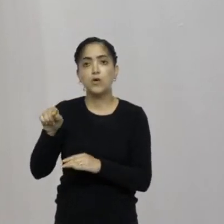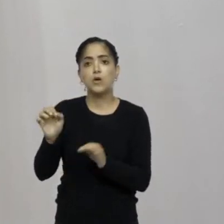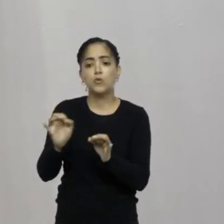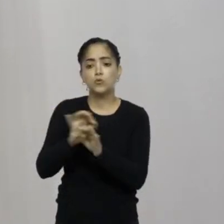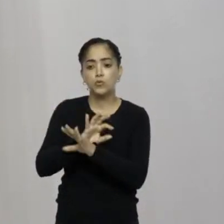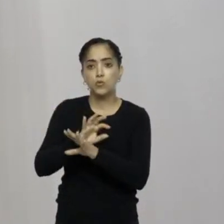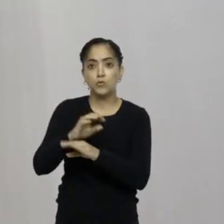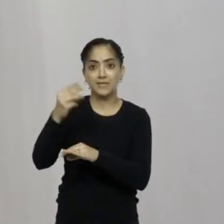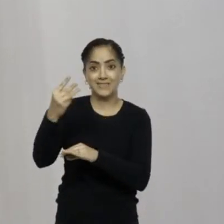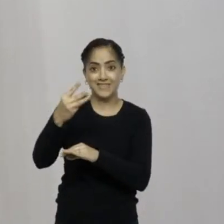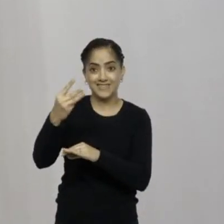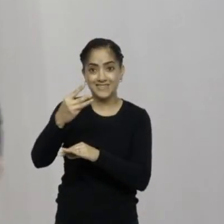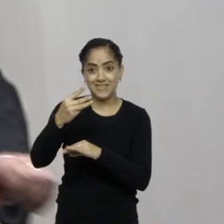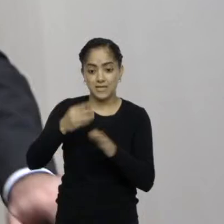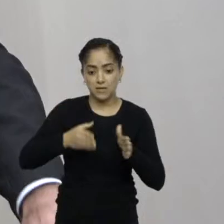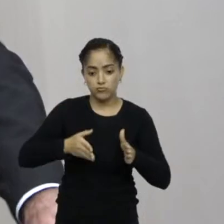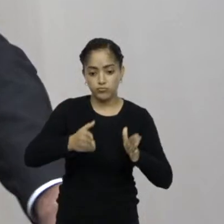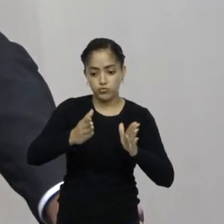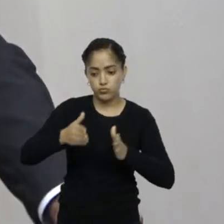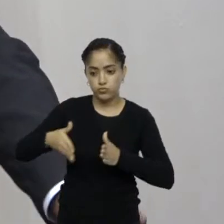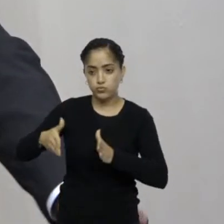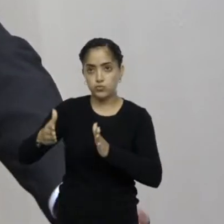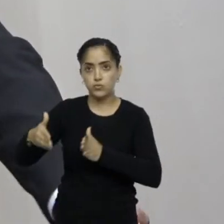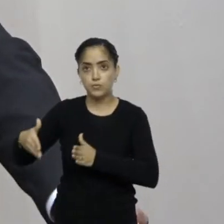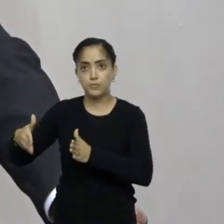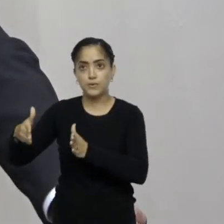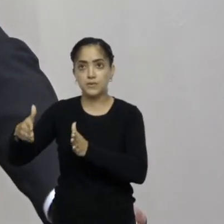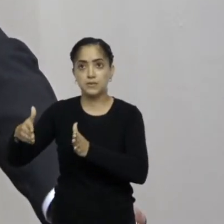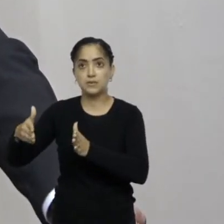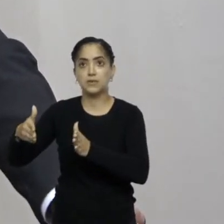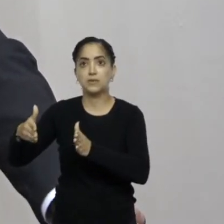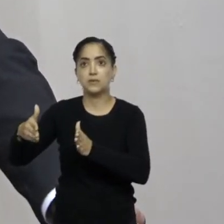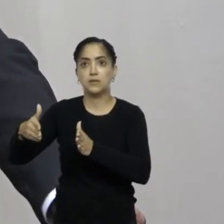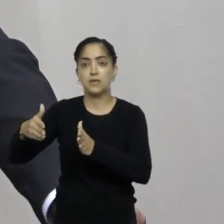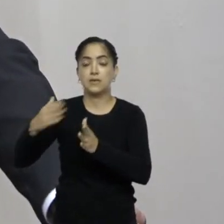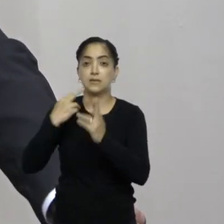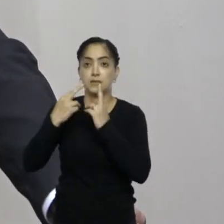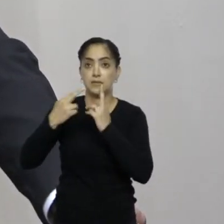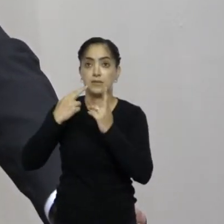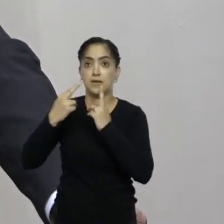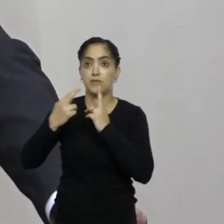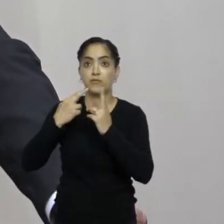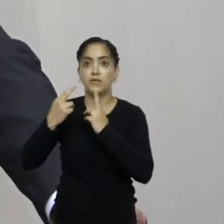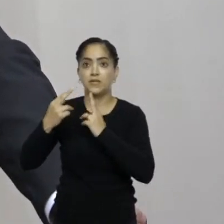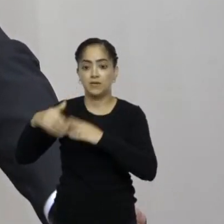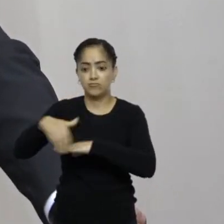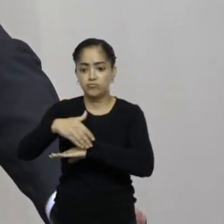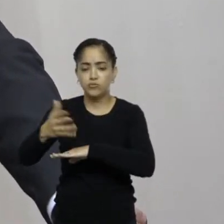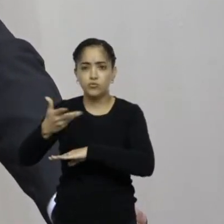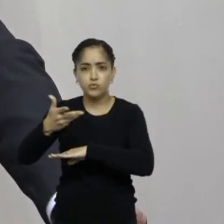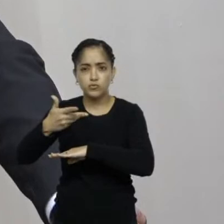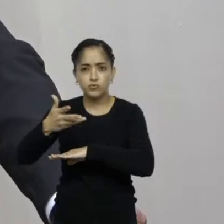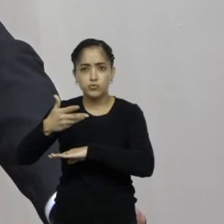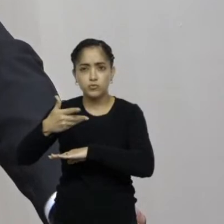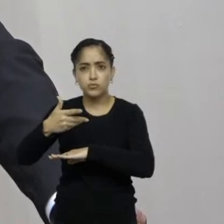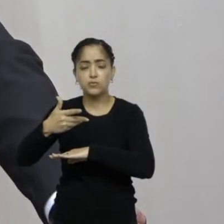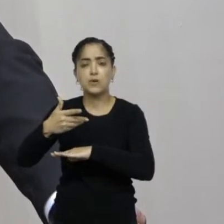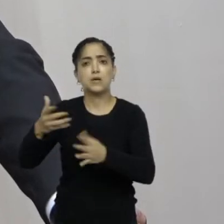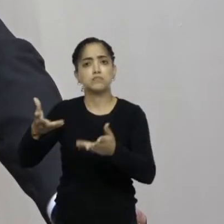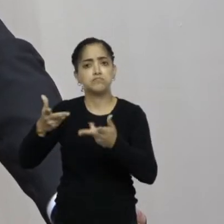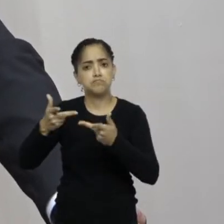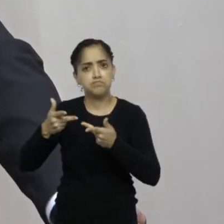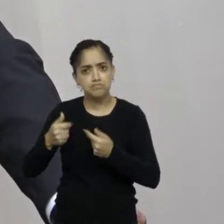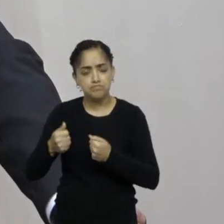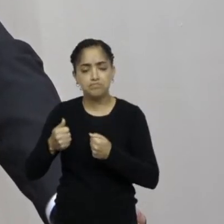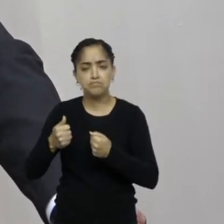terceira pista da Via Expressa. Eu achei essa obra mais eficiente dos